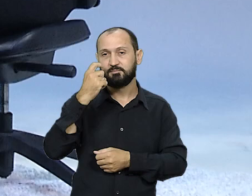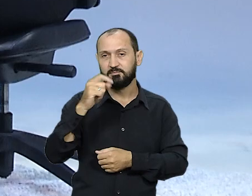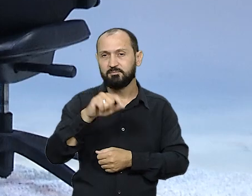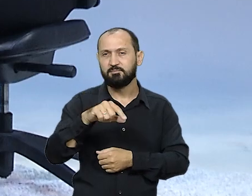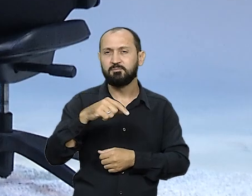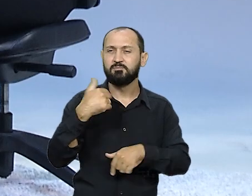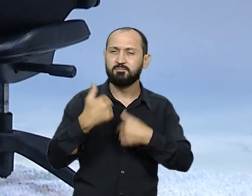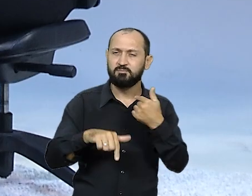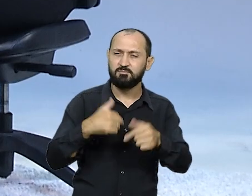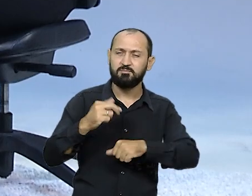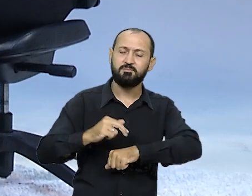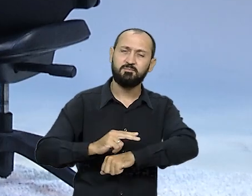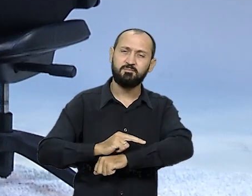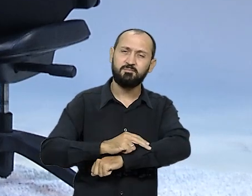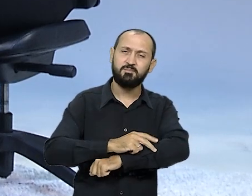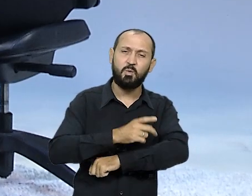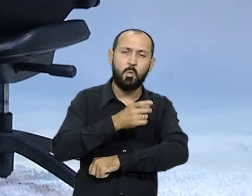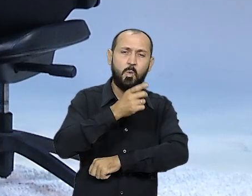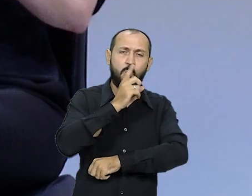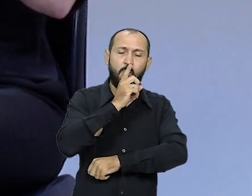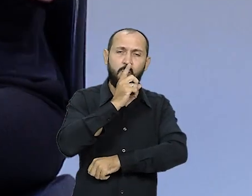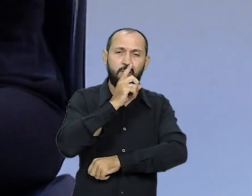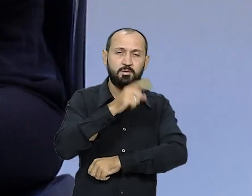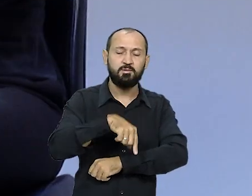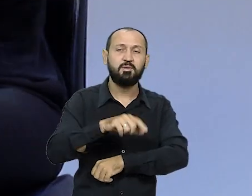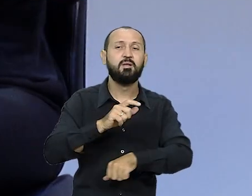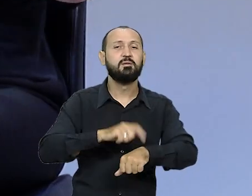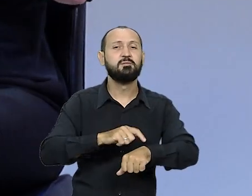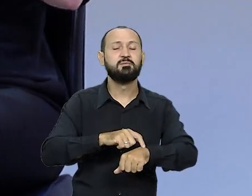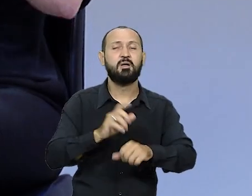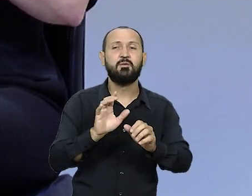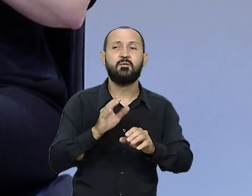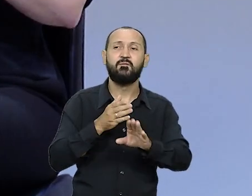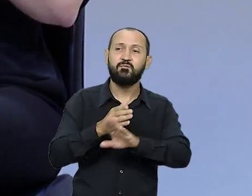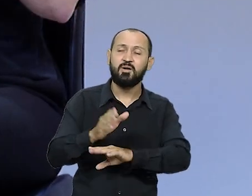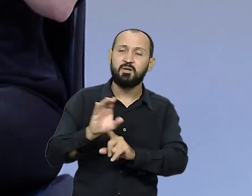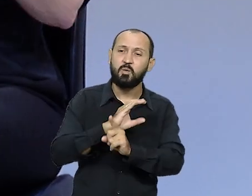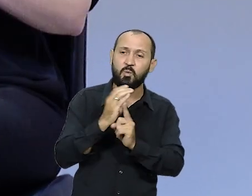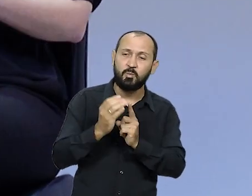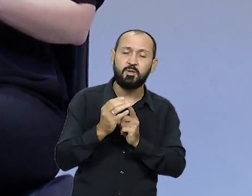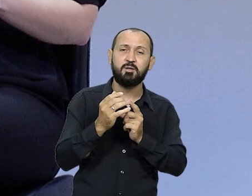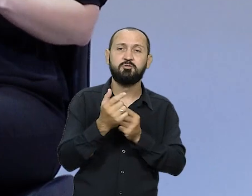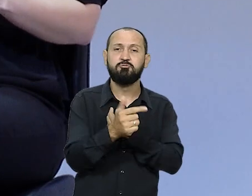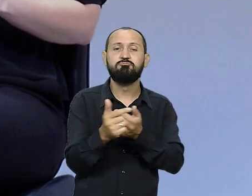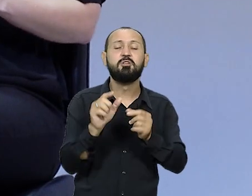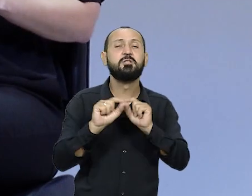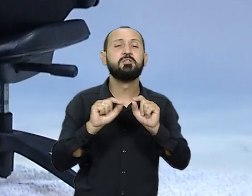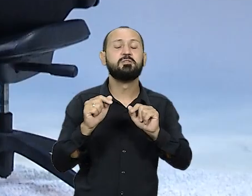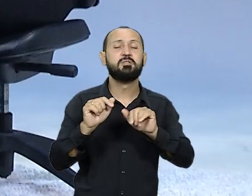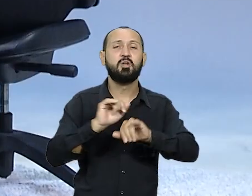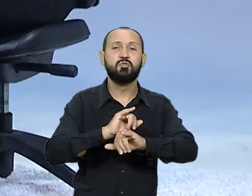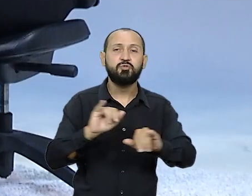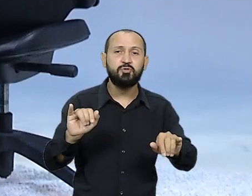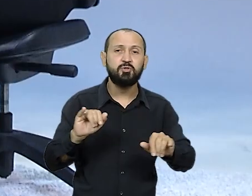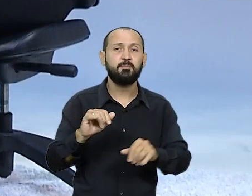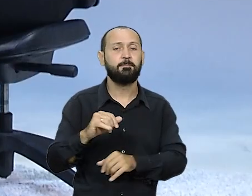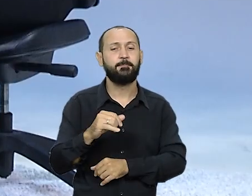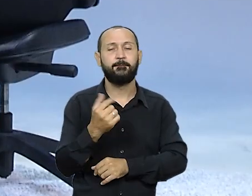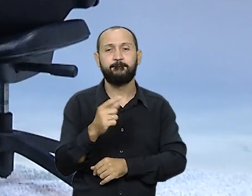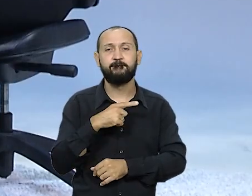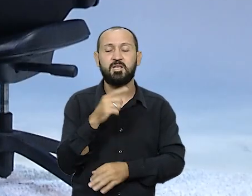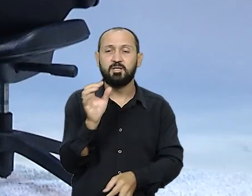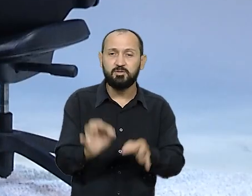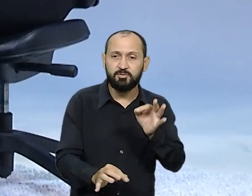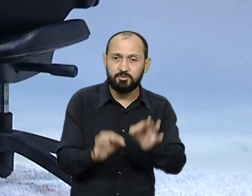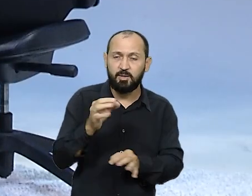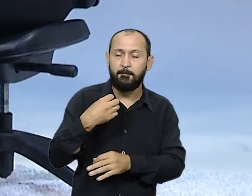trabalho de formiguinha e silencioso. Ele vai direto na comunidade, não há tanta essa divulgação. Nós temos juízes